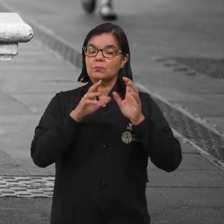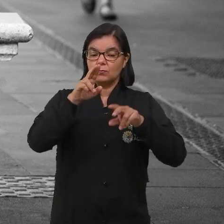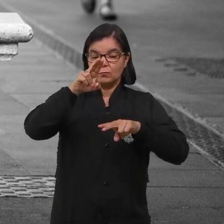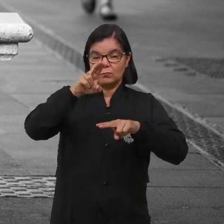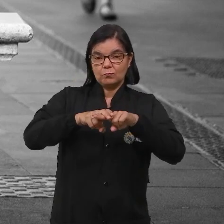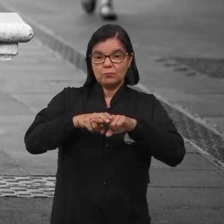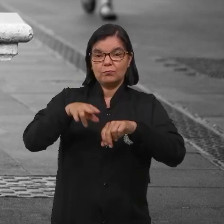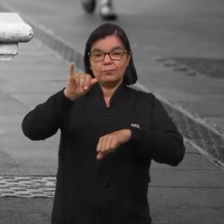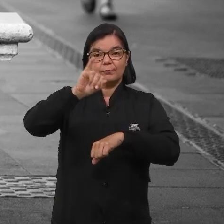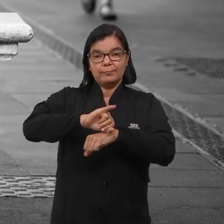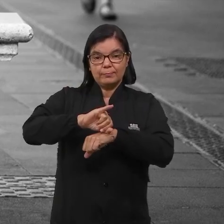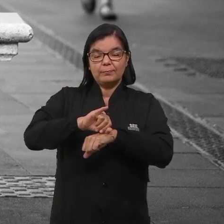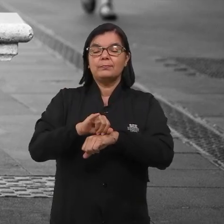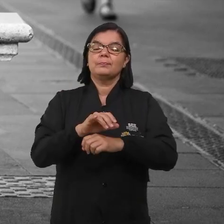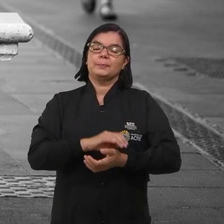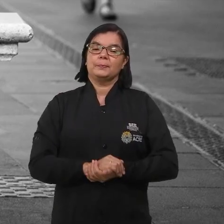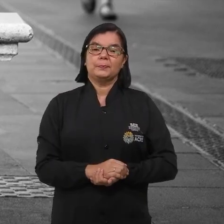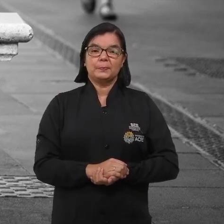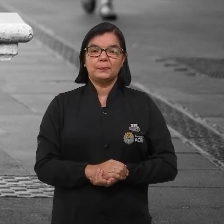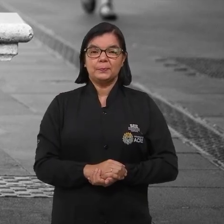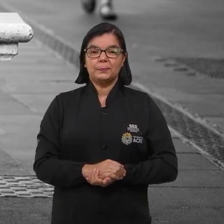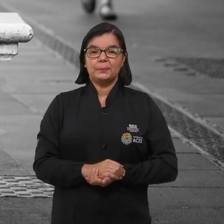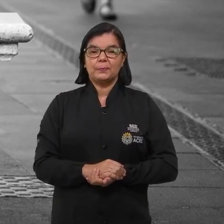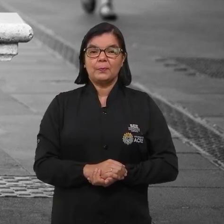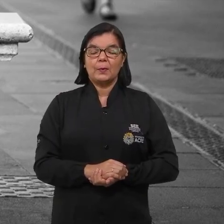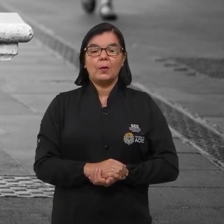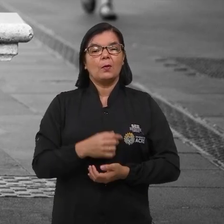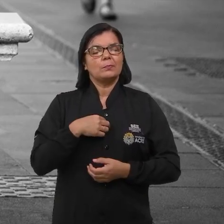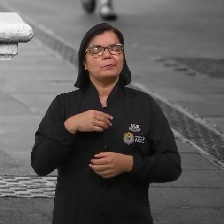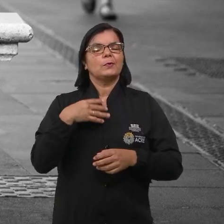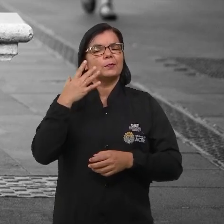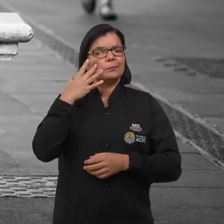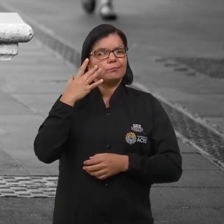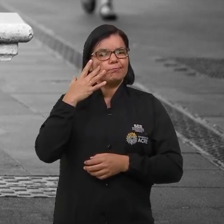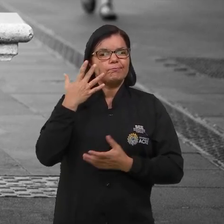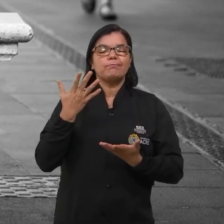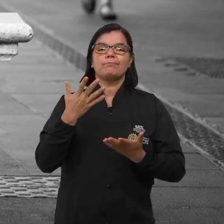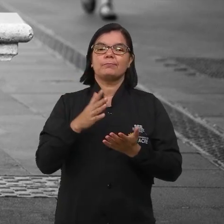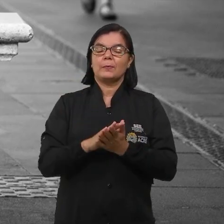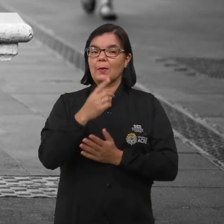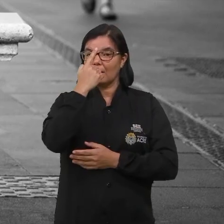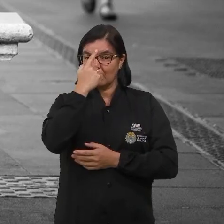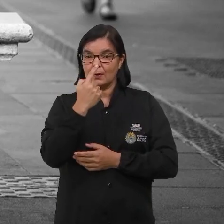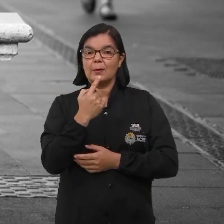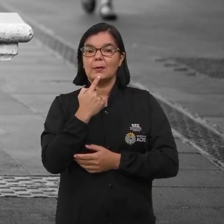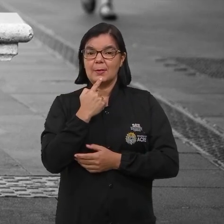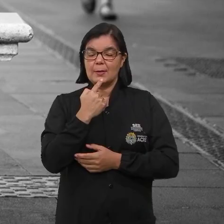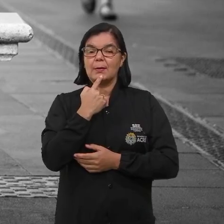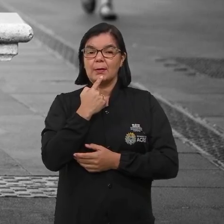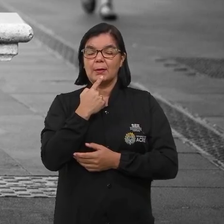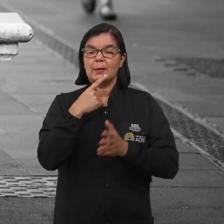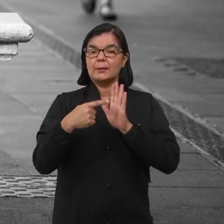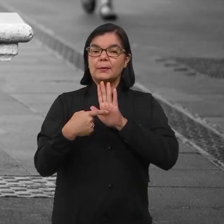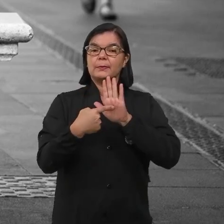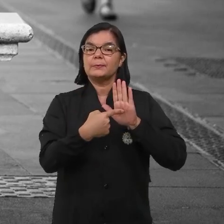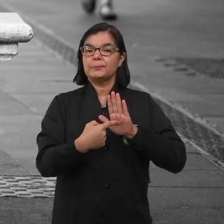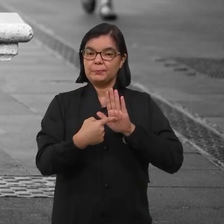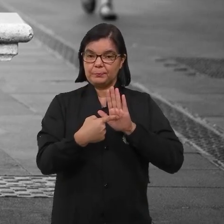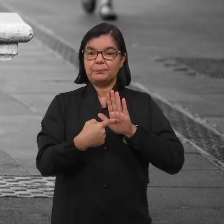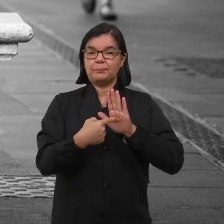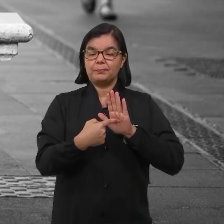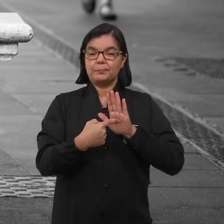acomodado justamente neste banco. Provavelmente, a imagem, ela retrata